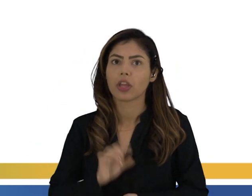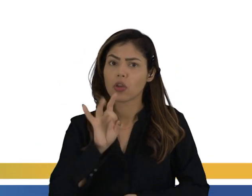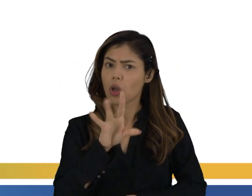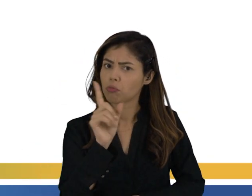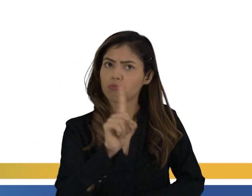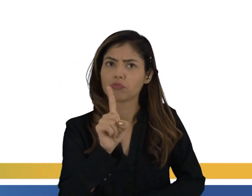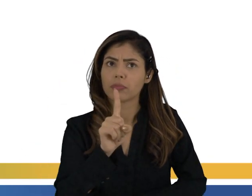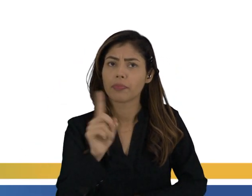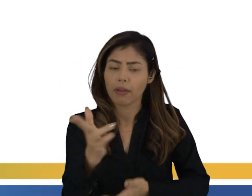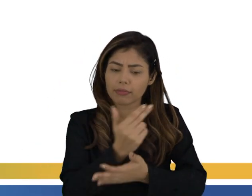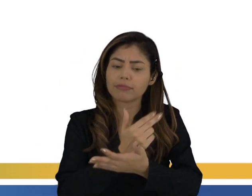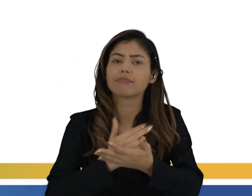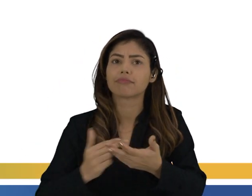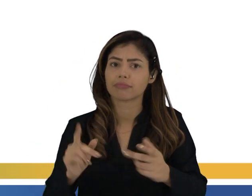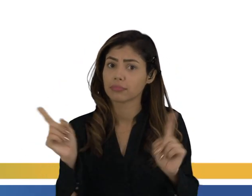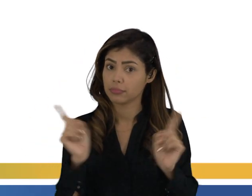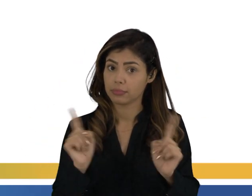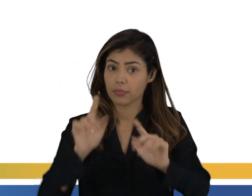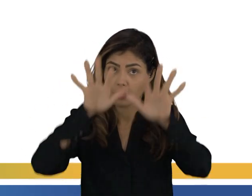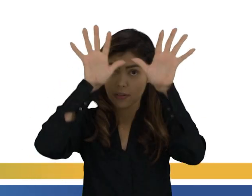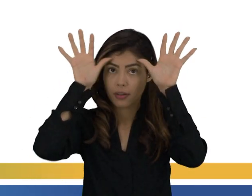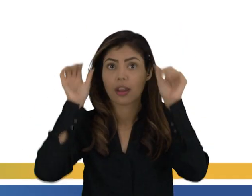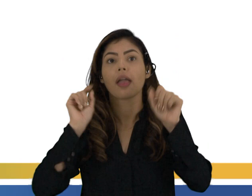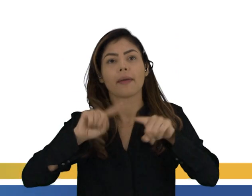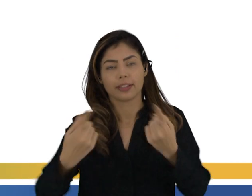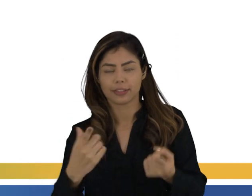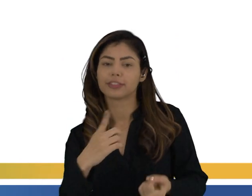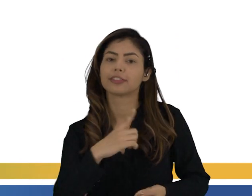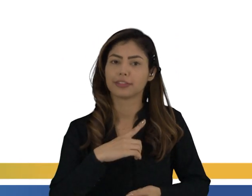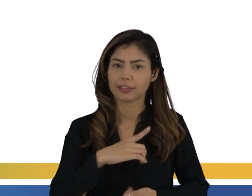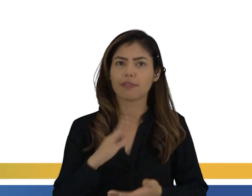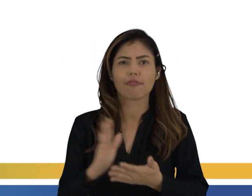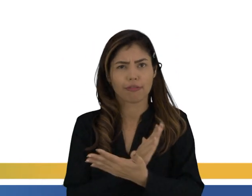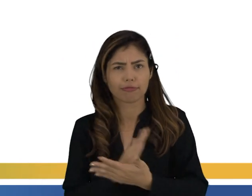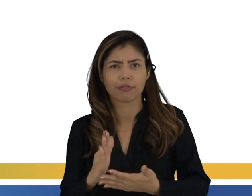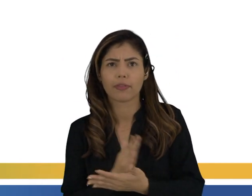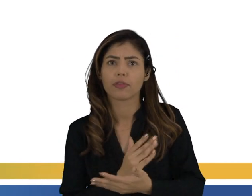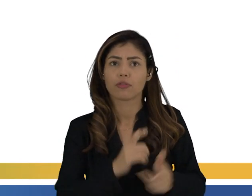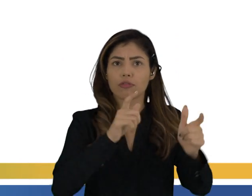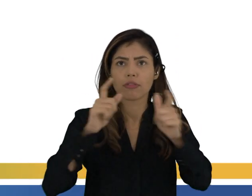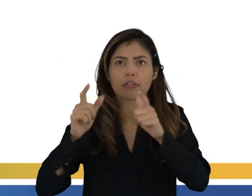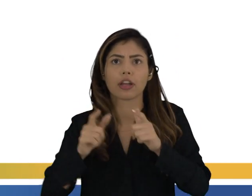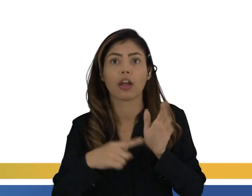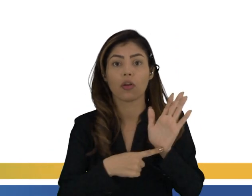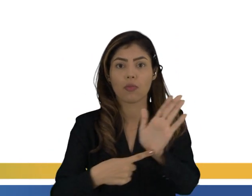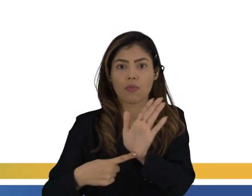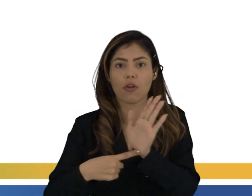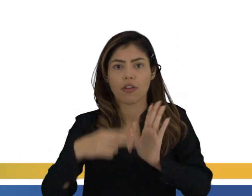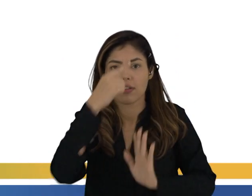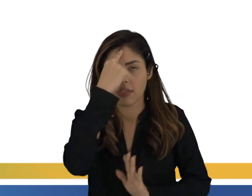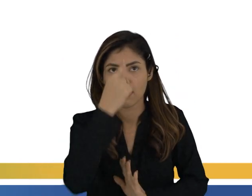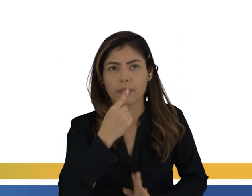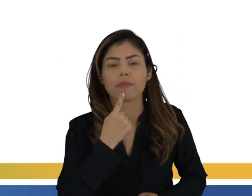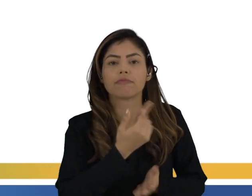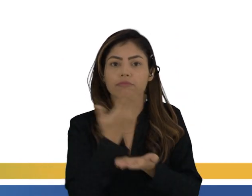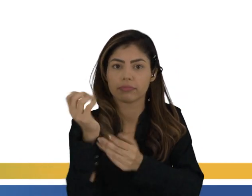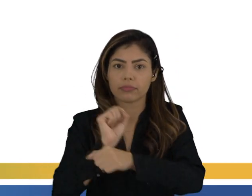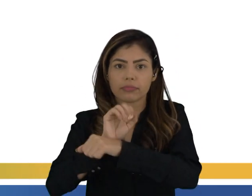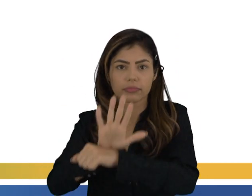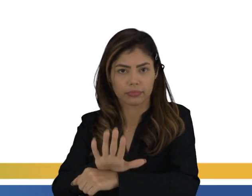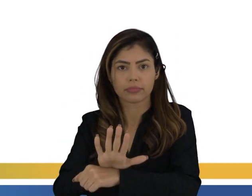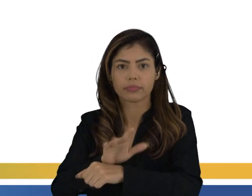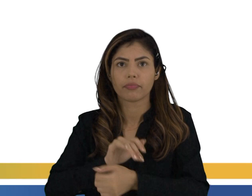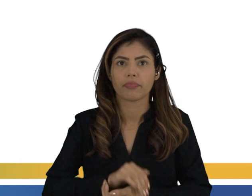só artistas acrianos, né? Nós temos alguns espaços como esses que eu mostro nesse slide para